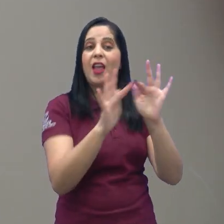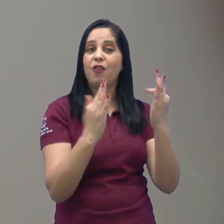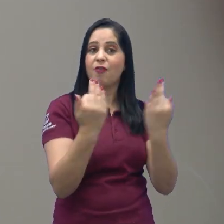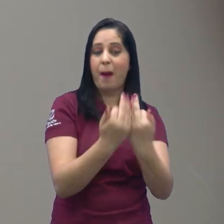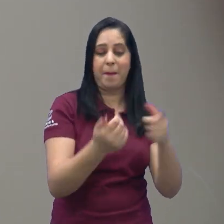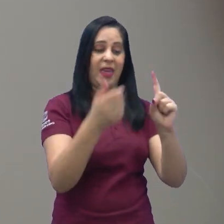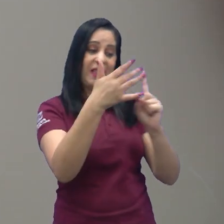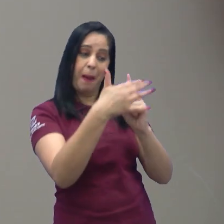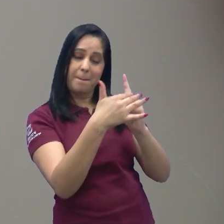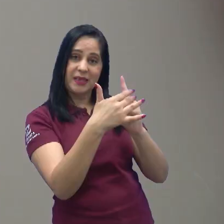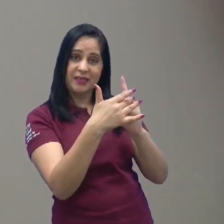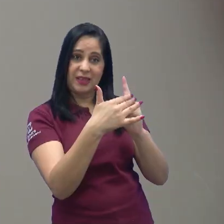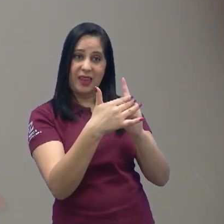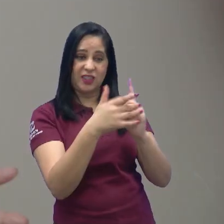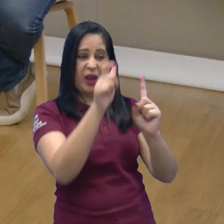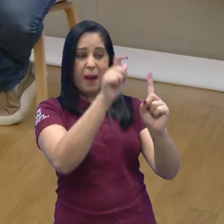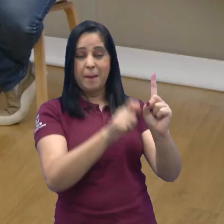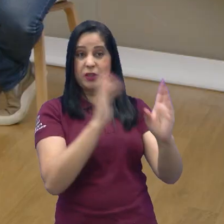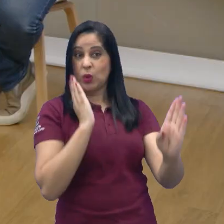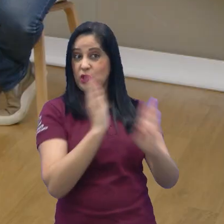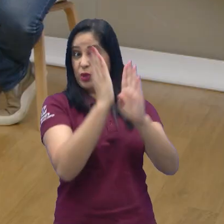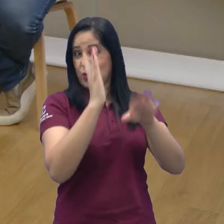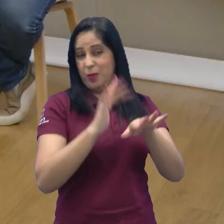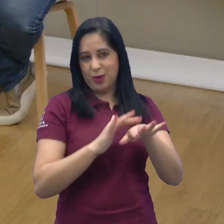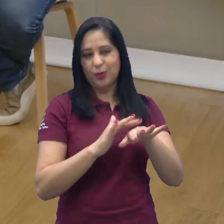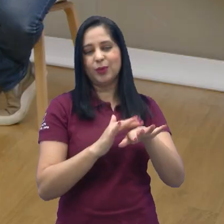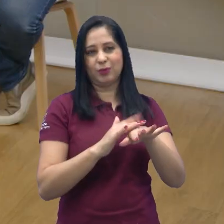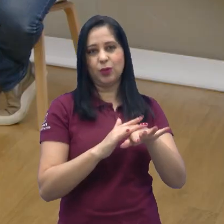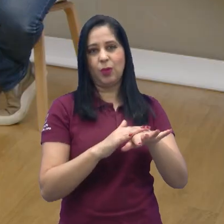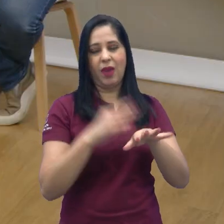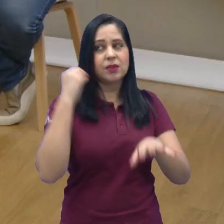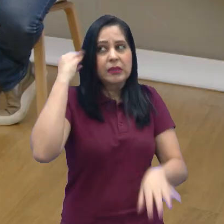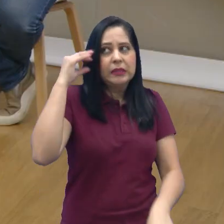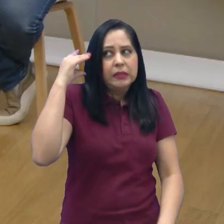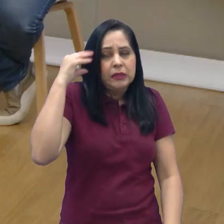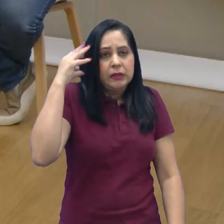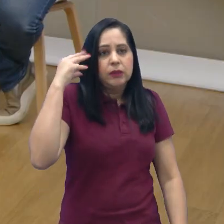de receber esse diagnóstico, né? O diagnóstico de esquizofrenia.